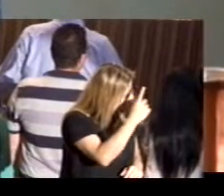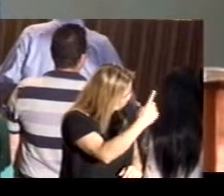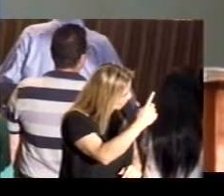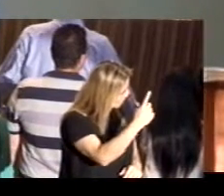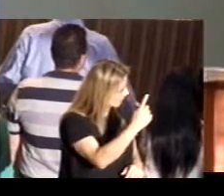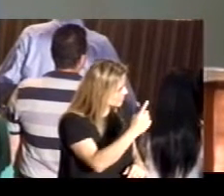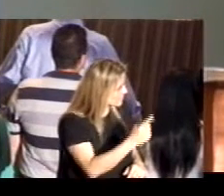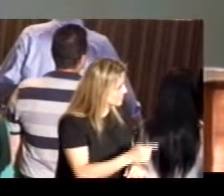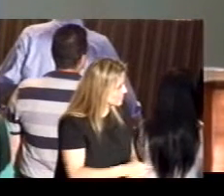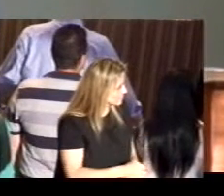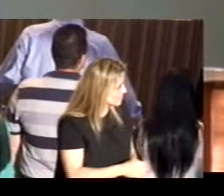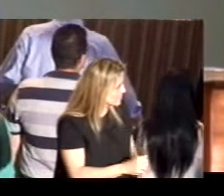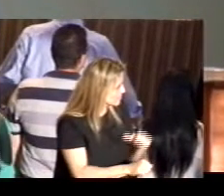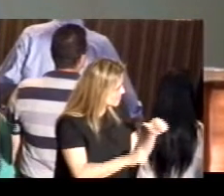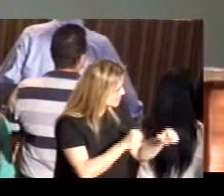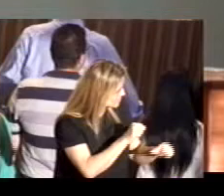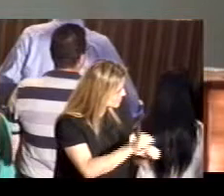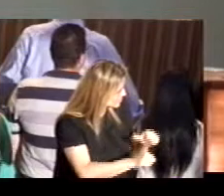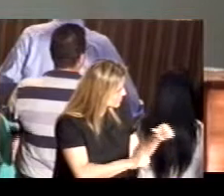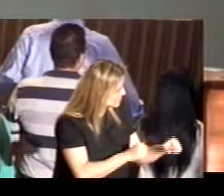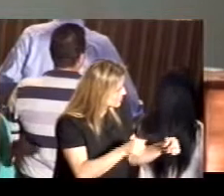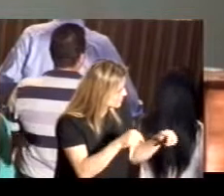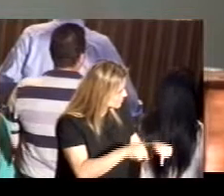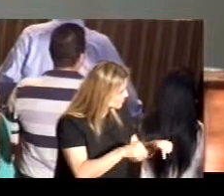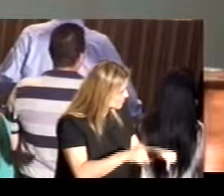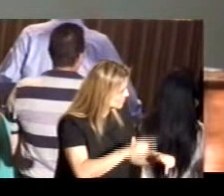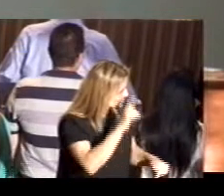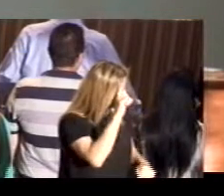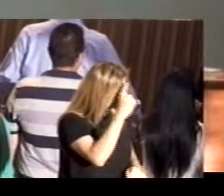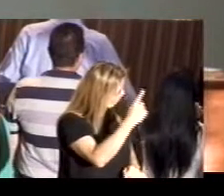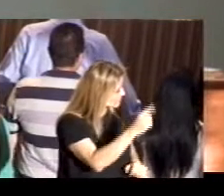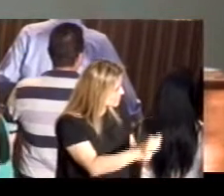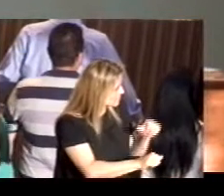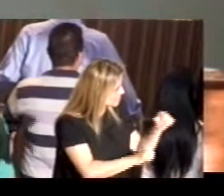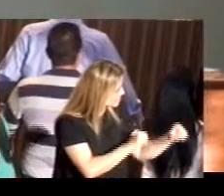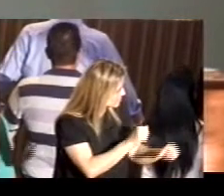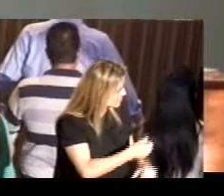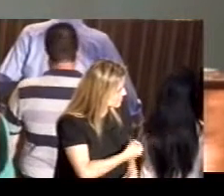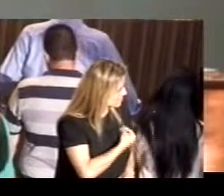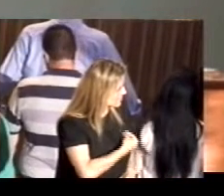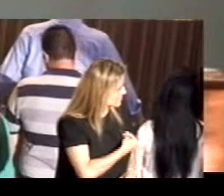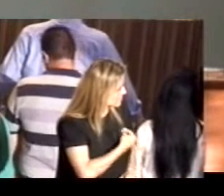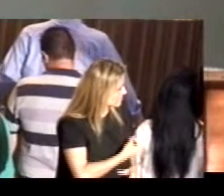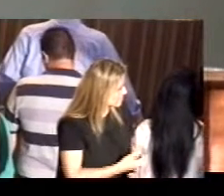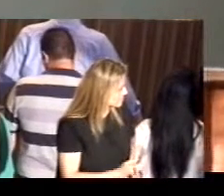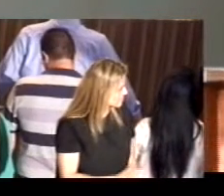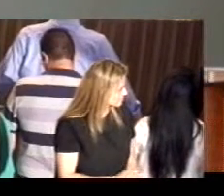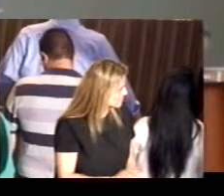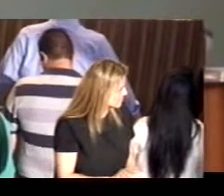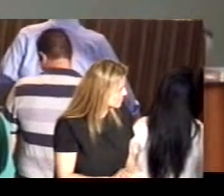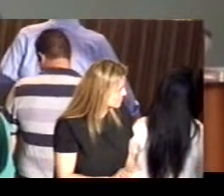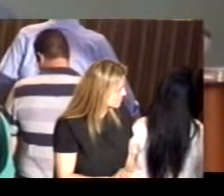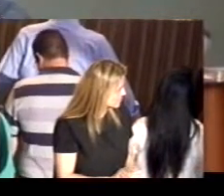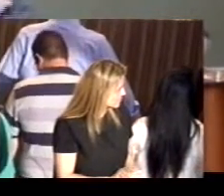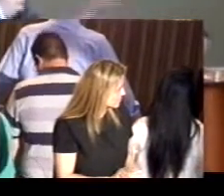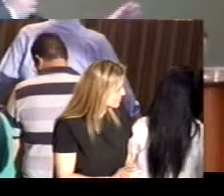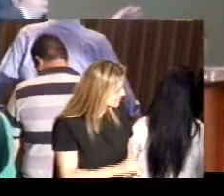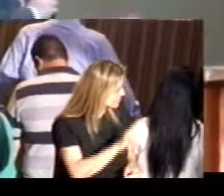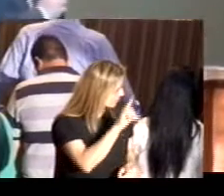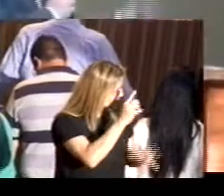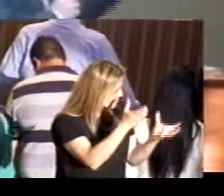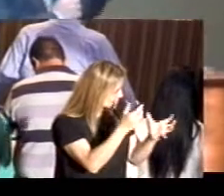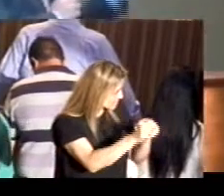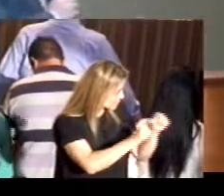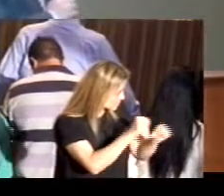da virada. Vamos falar junto? Hoje é o dia da virada. Tem alguma coisa que Deus quer que